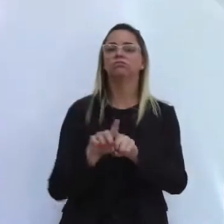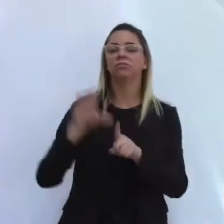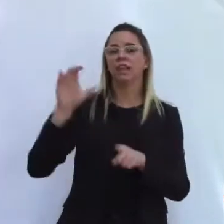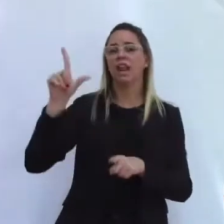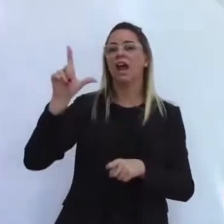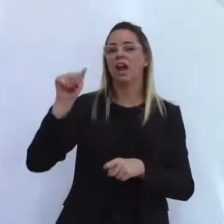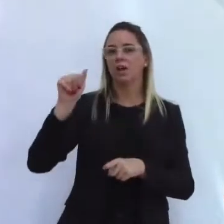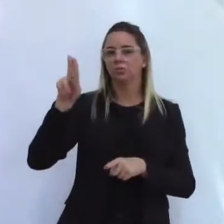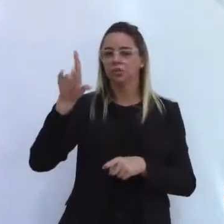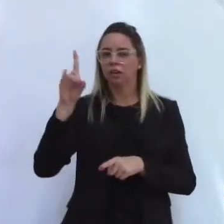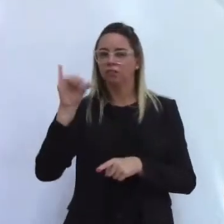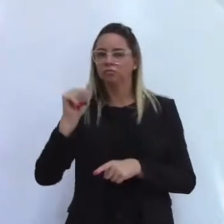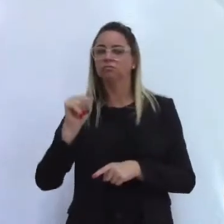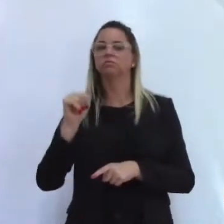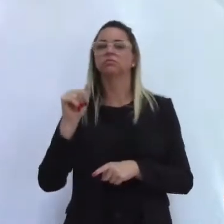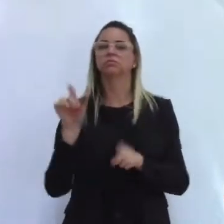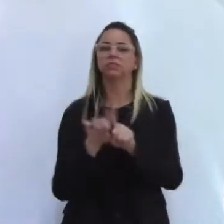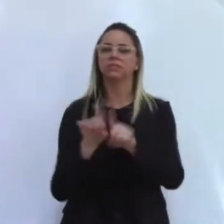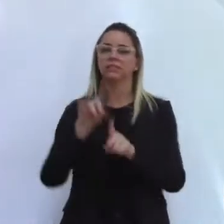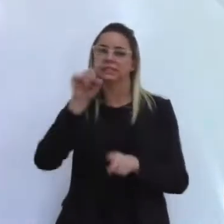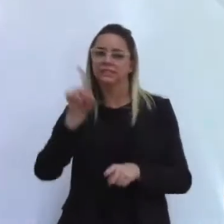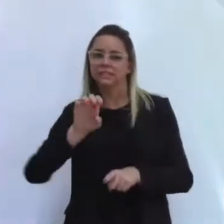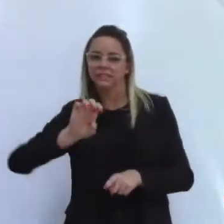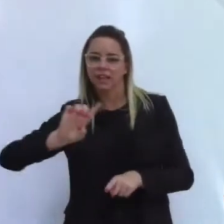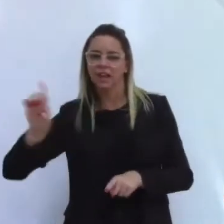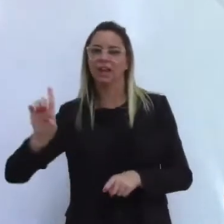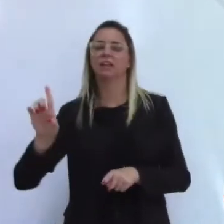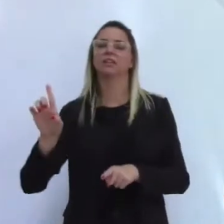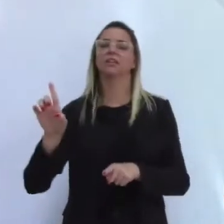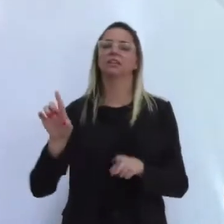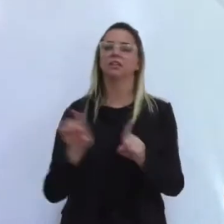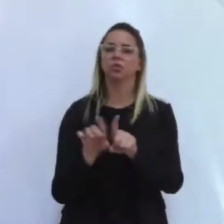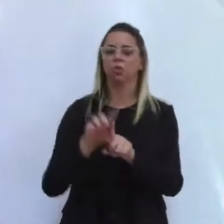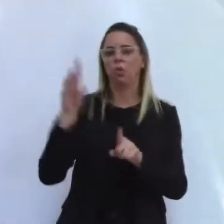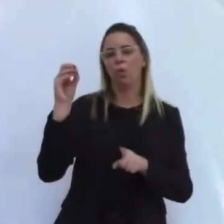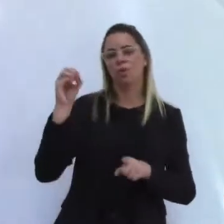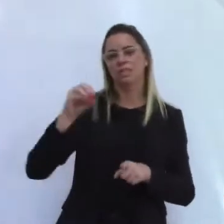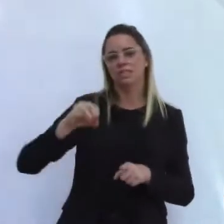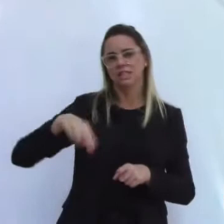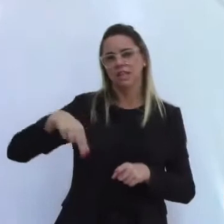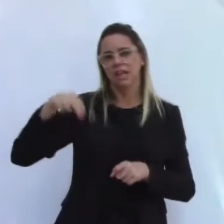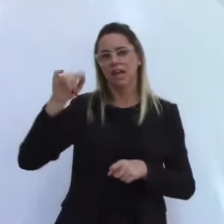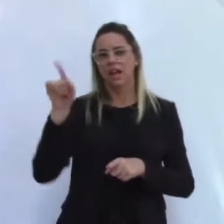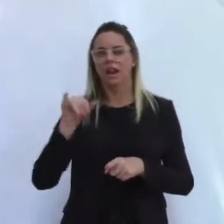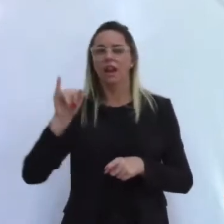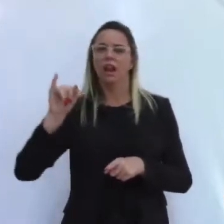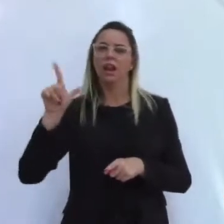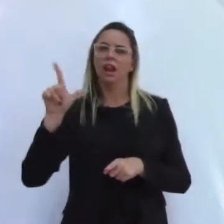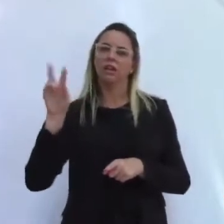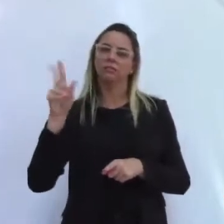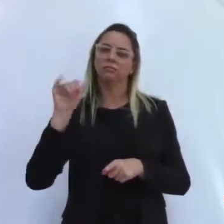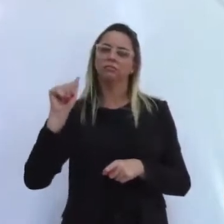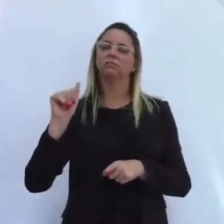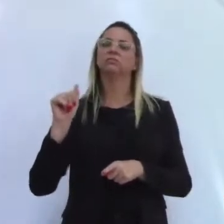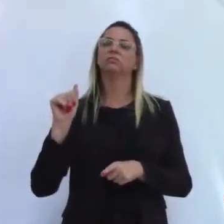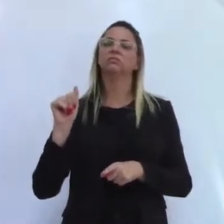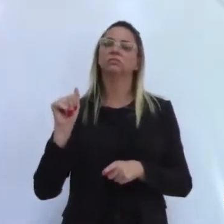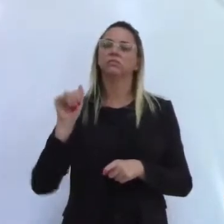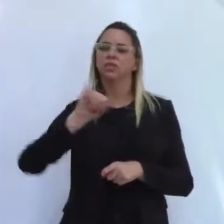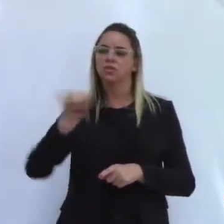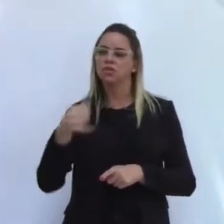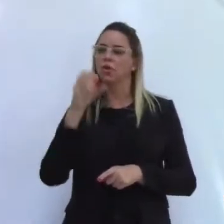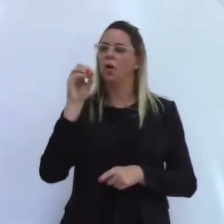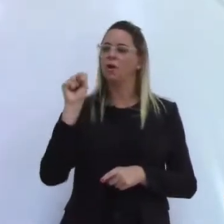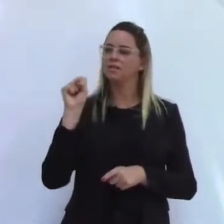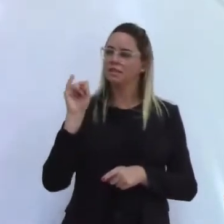Orlando, Zé de Livino, Donzília, Valdemir, Josenildo,